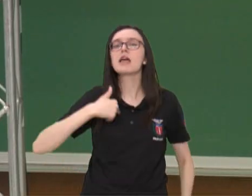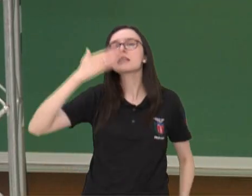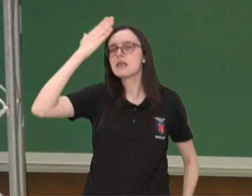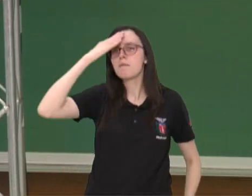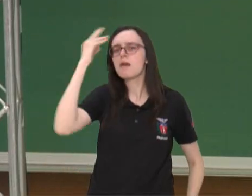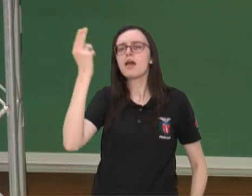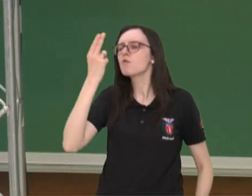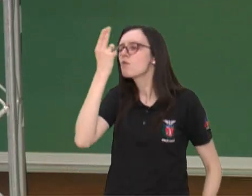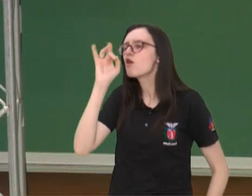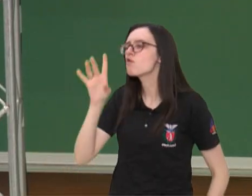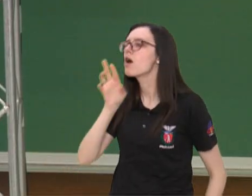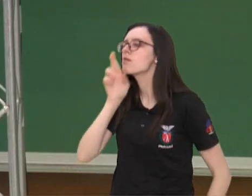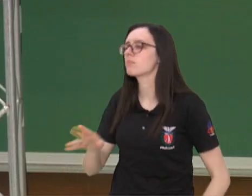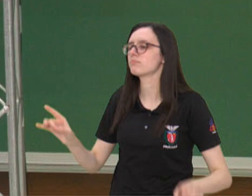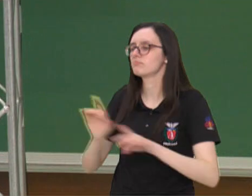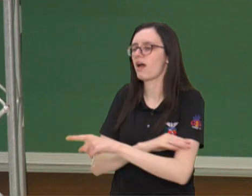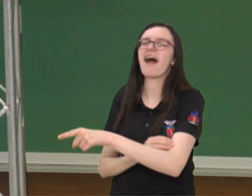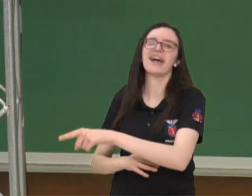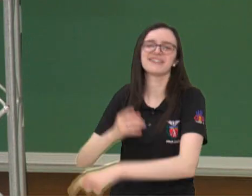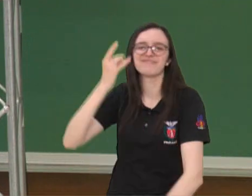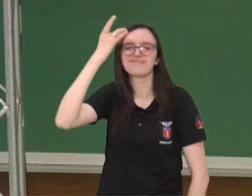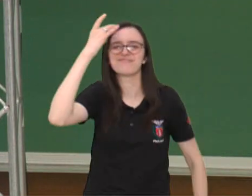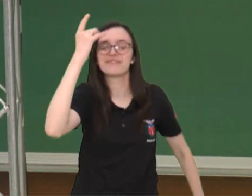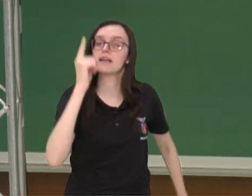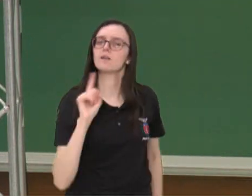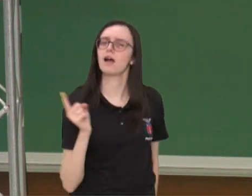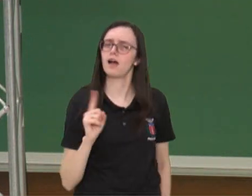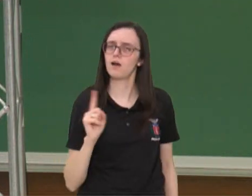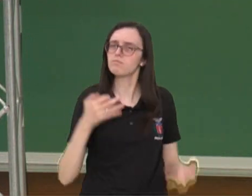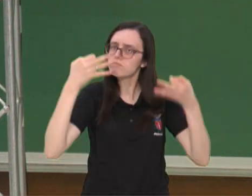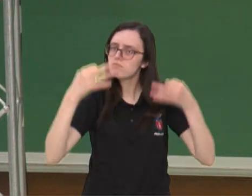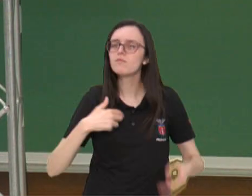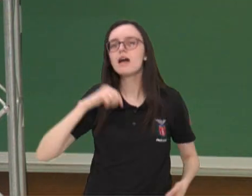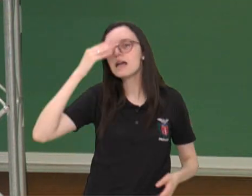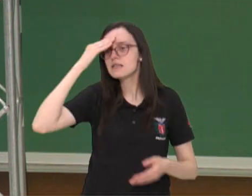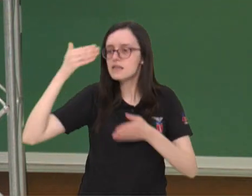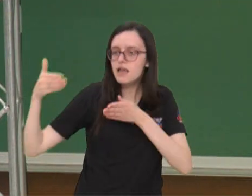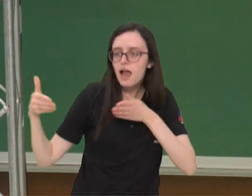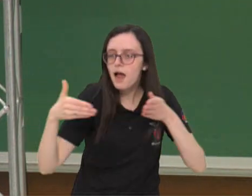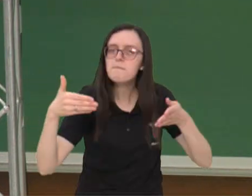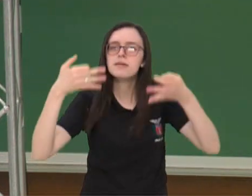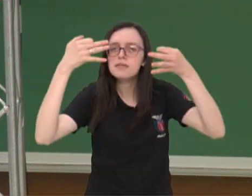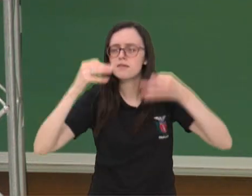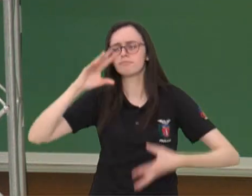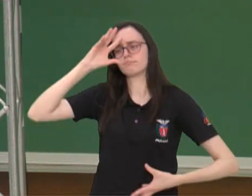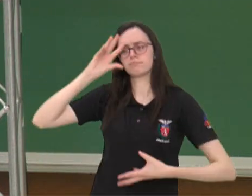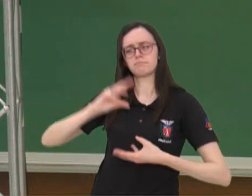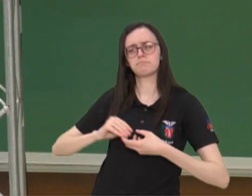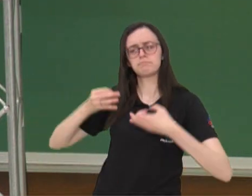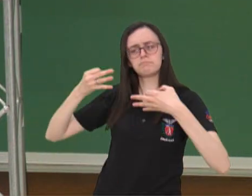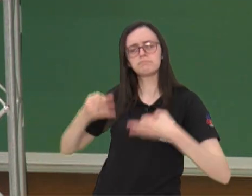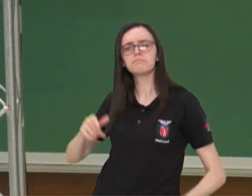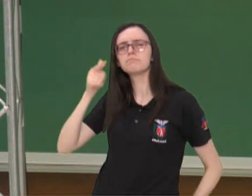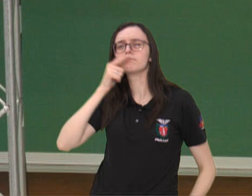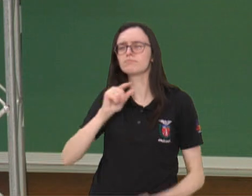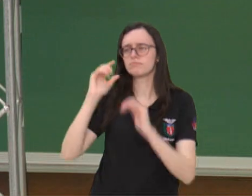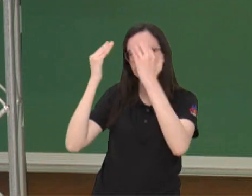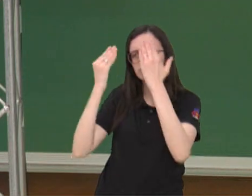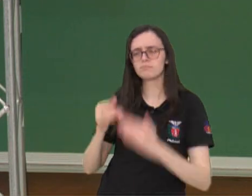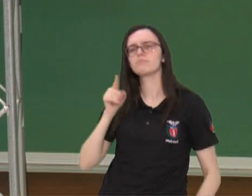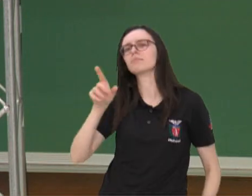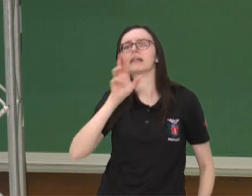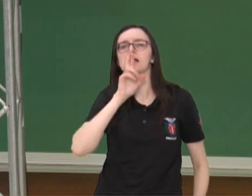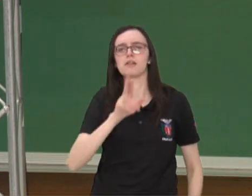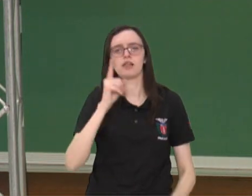é só fazer conta por fazer, é entender o caminho, fazer a interpretação, saber analisar o